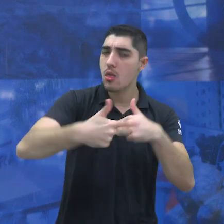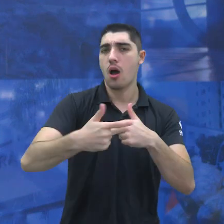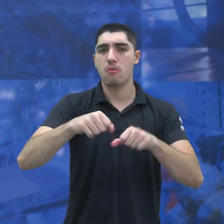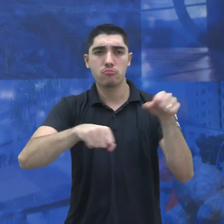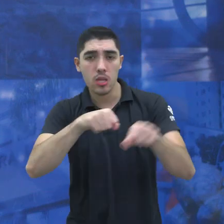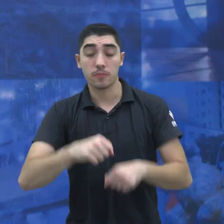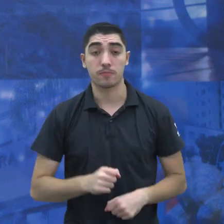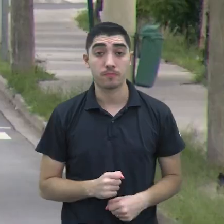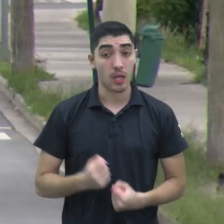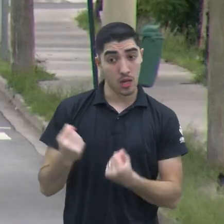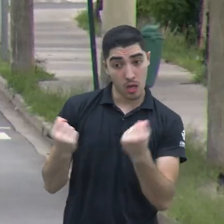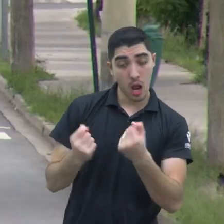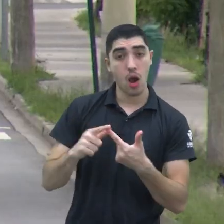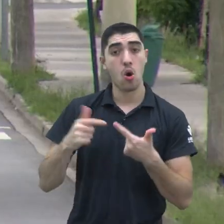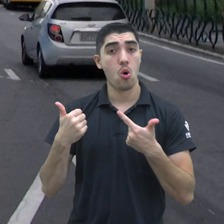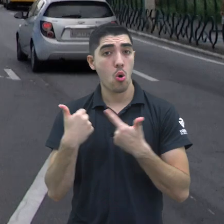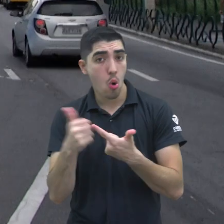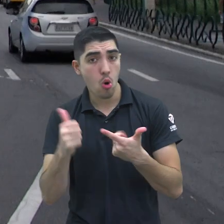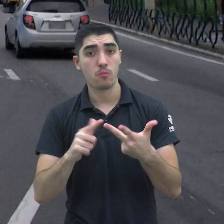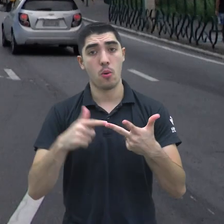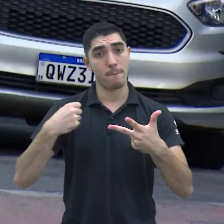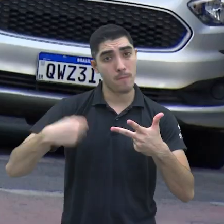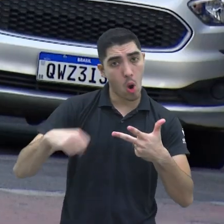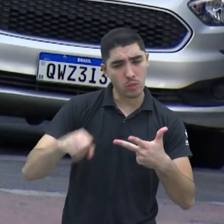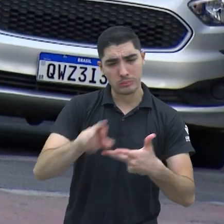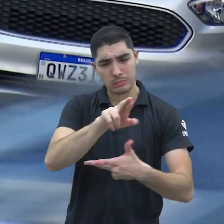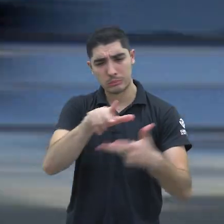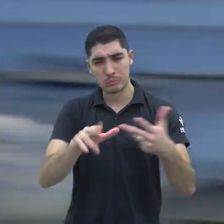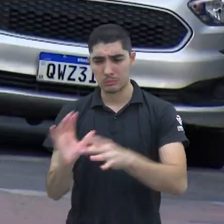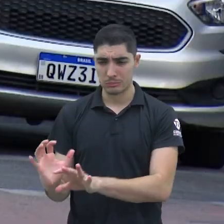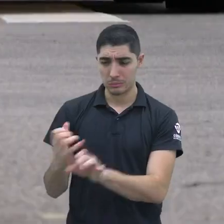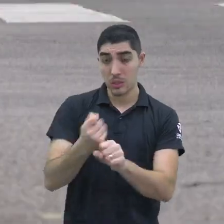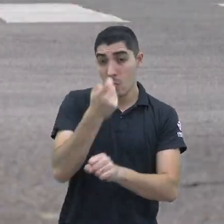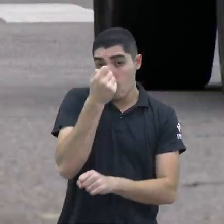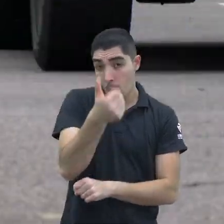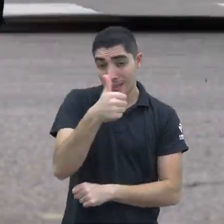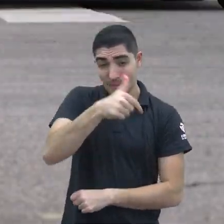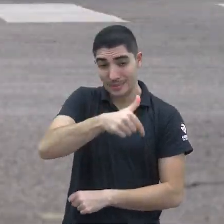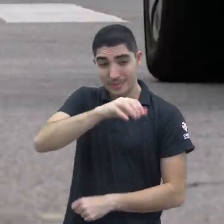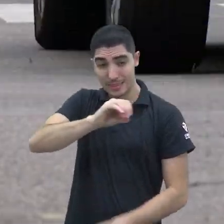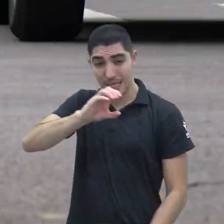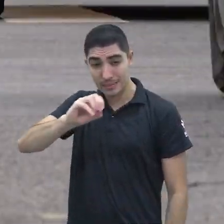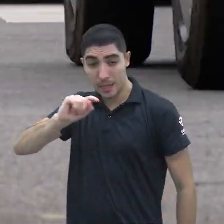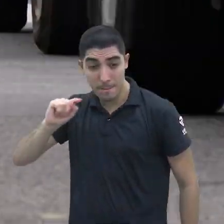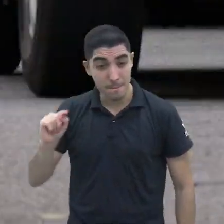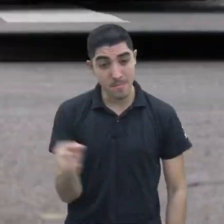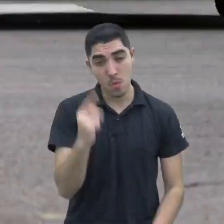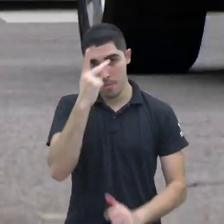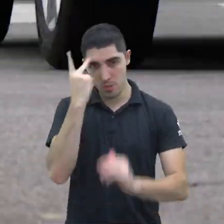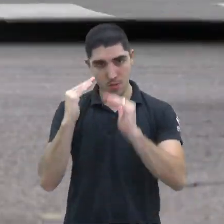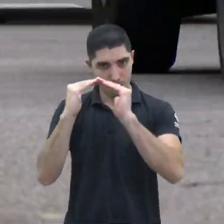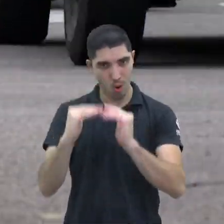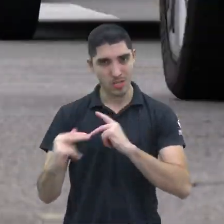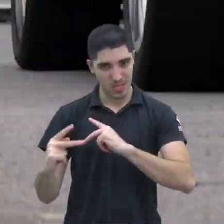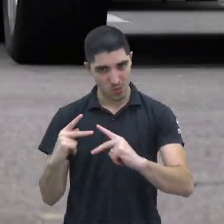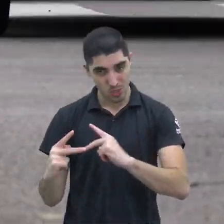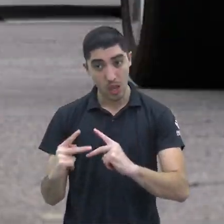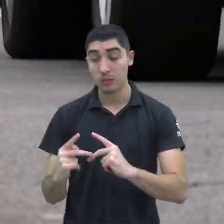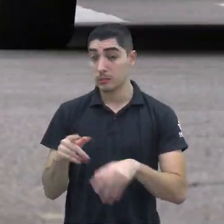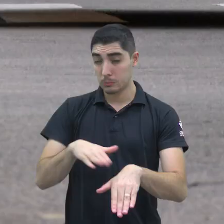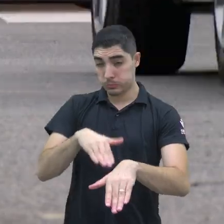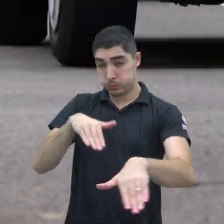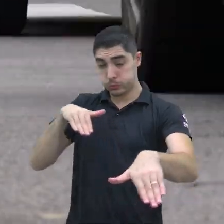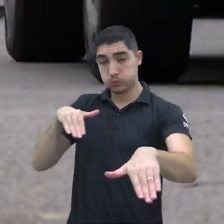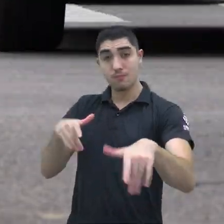pedestres e ciclistas. Carros, ônibus e motos. Com quase 700 mil habitantes, o número